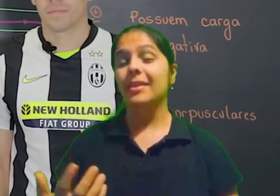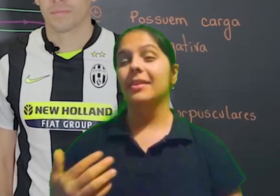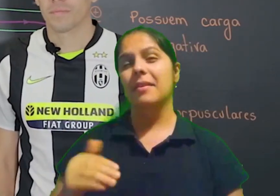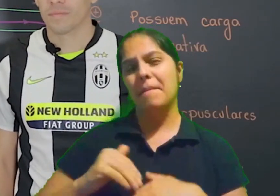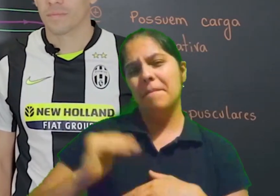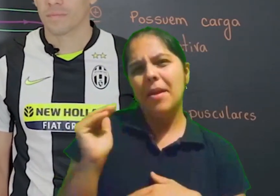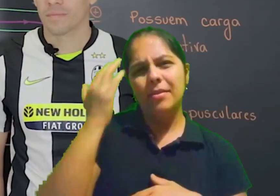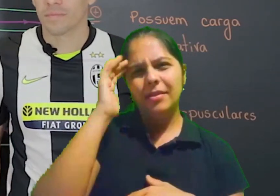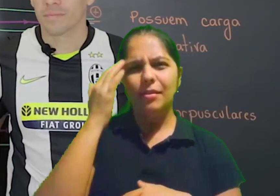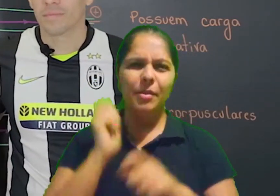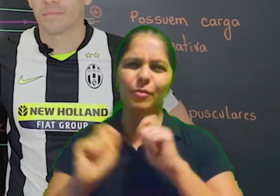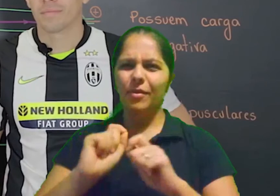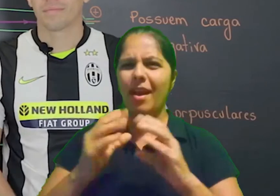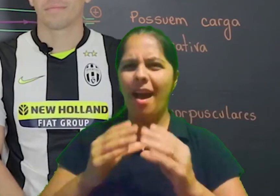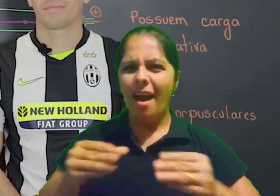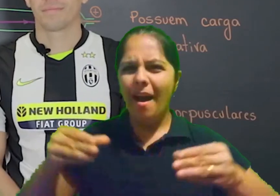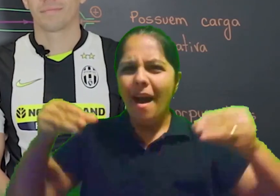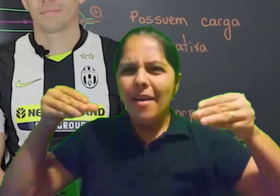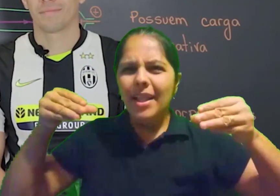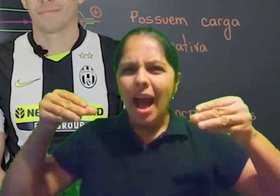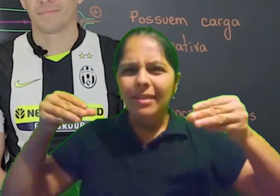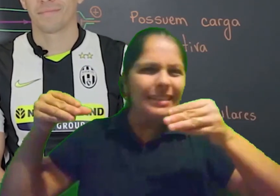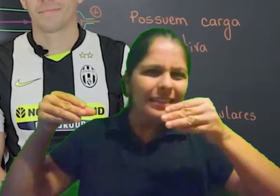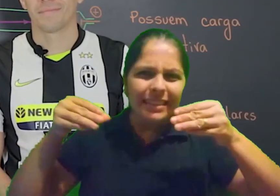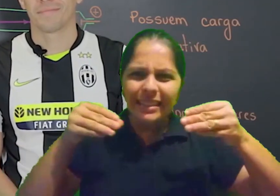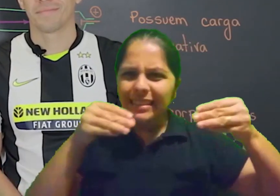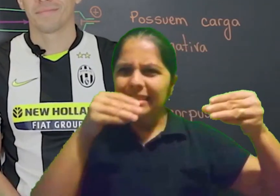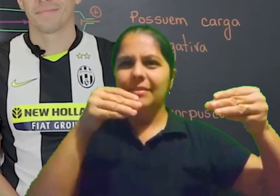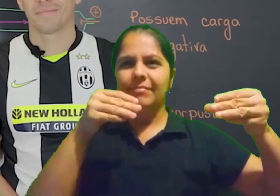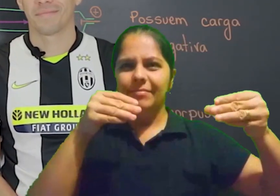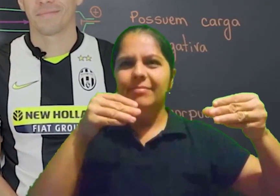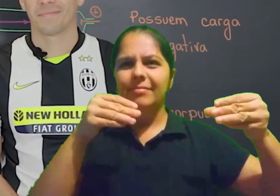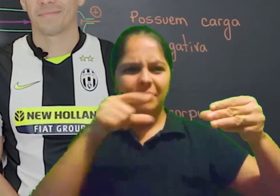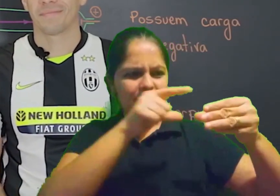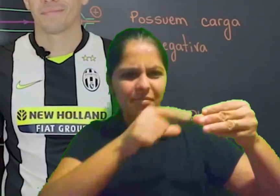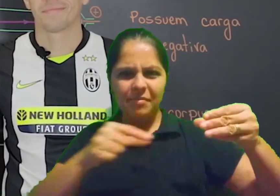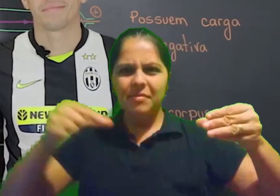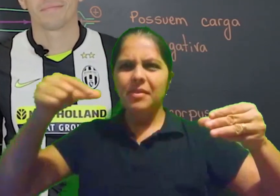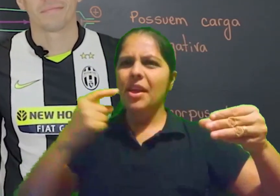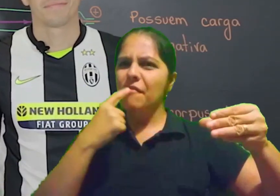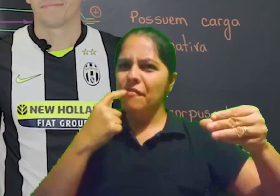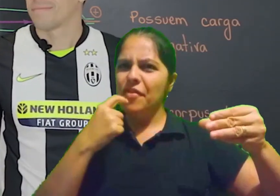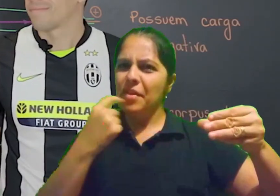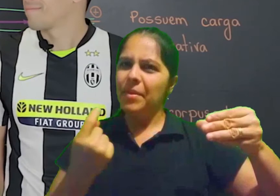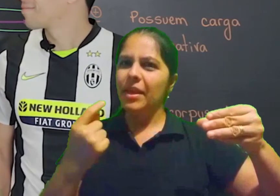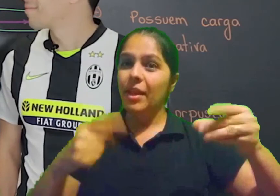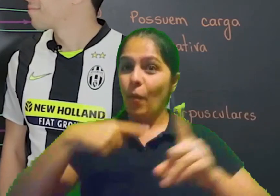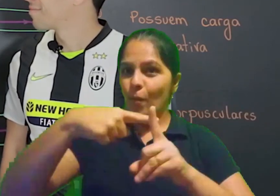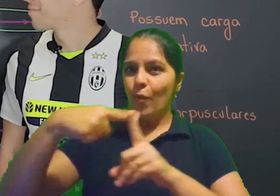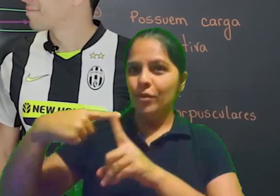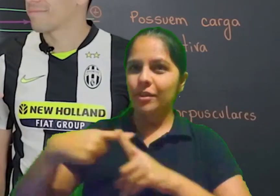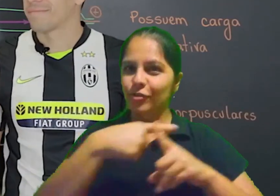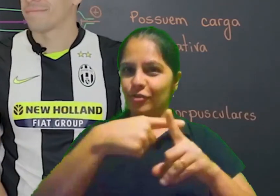nosso contexto, seria mais uma melancia, onde nós temos aquela massa vermelha, que seria uma massa positiva, e